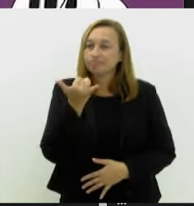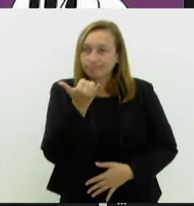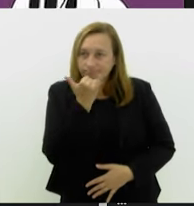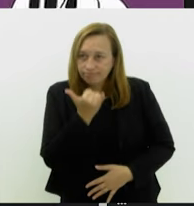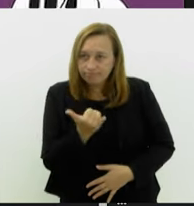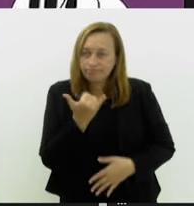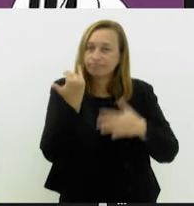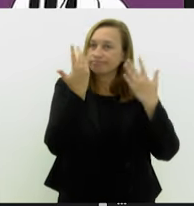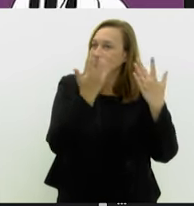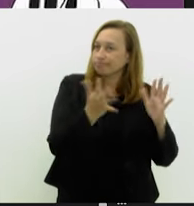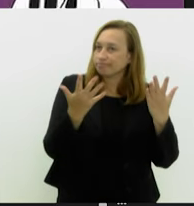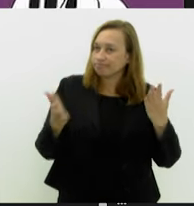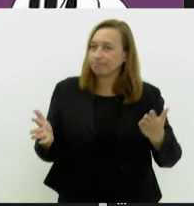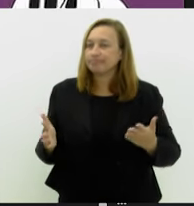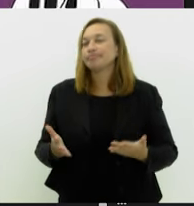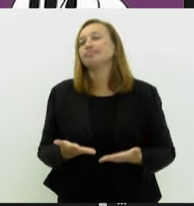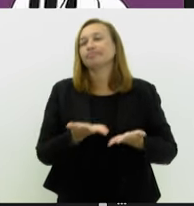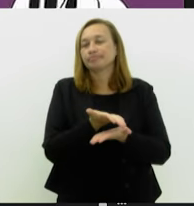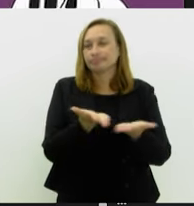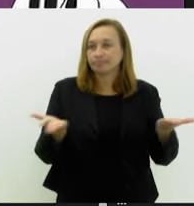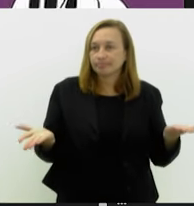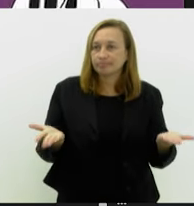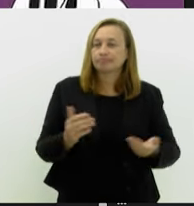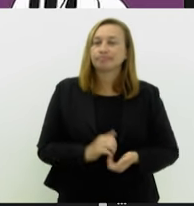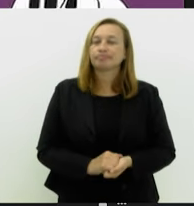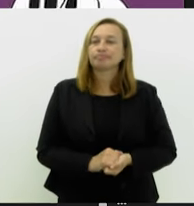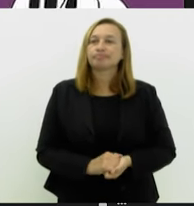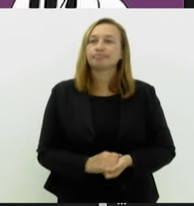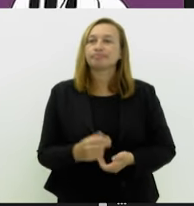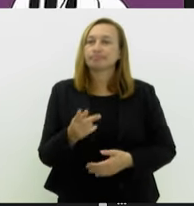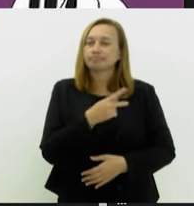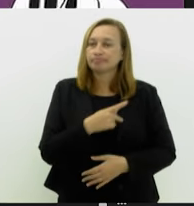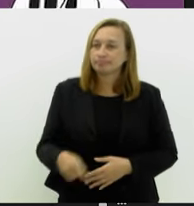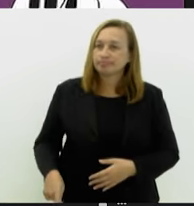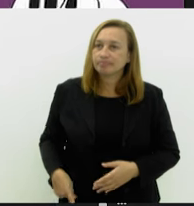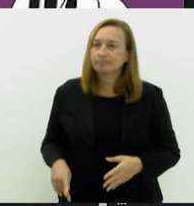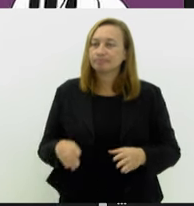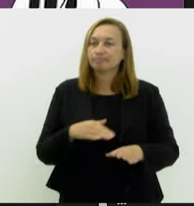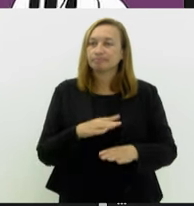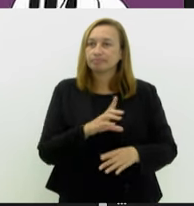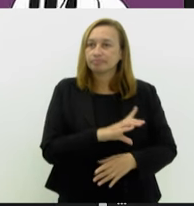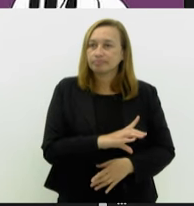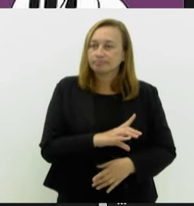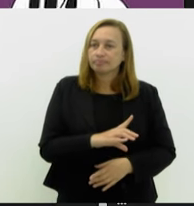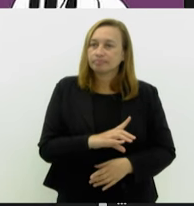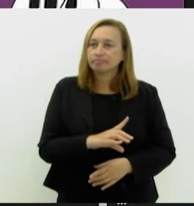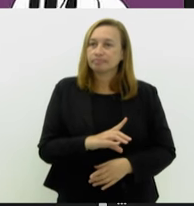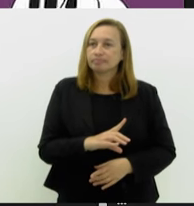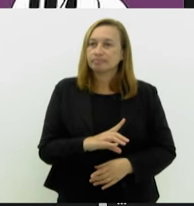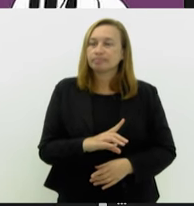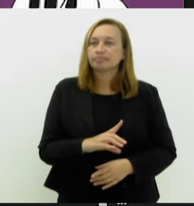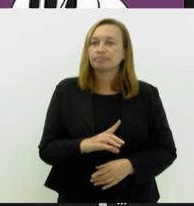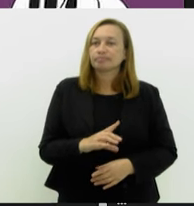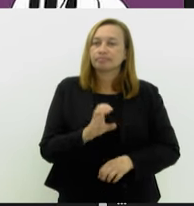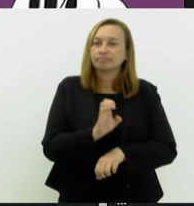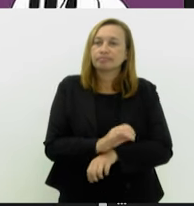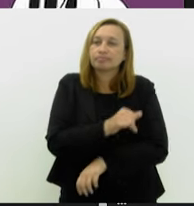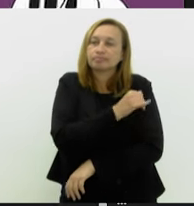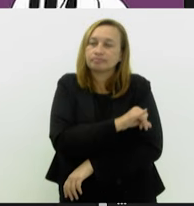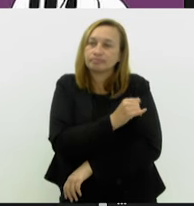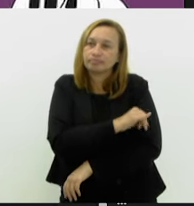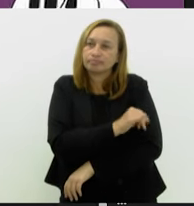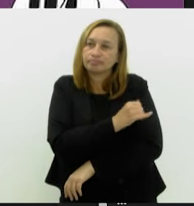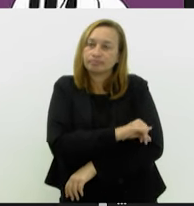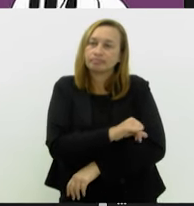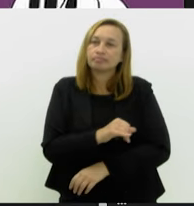já parabenizando pelo evento parabenizando a a presidência a direção da Assembleia Legislativa do Estado do Rio de Janeiro por ter